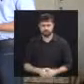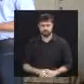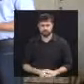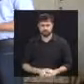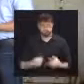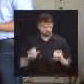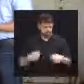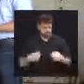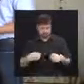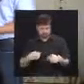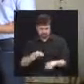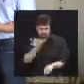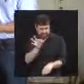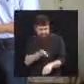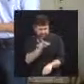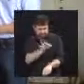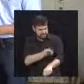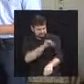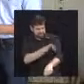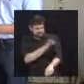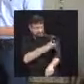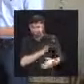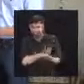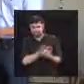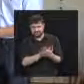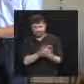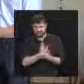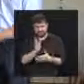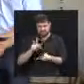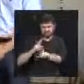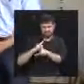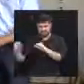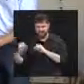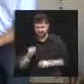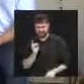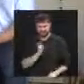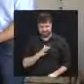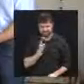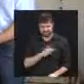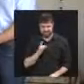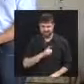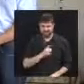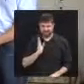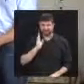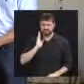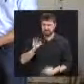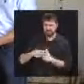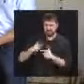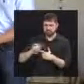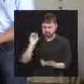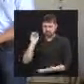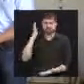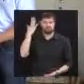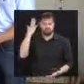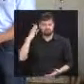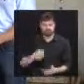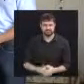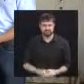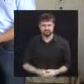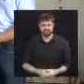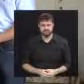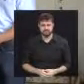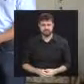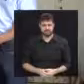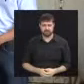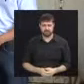nem precisa mais de agulha, né? Não, já está resolvido. Já escapou. Não sei se ele está com medo, né, ou já está resolvido. Mas só para vocês verem, claro